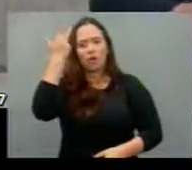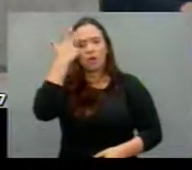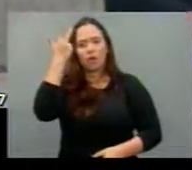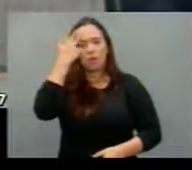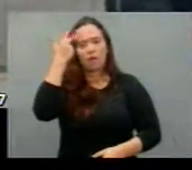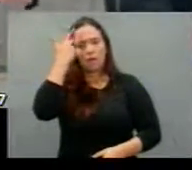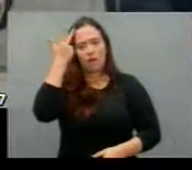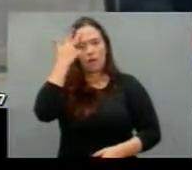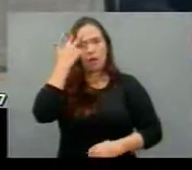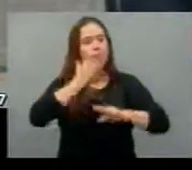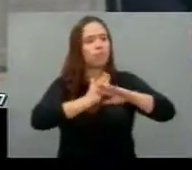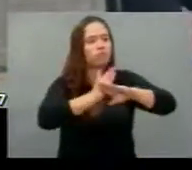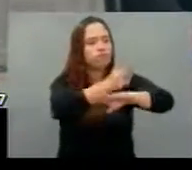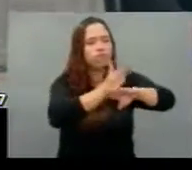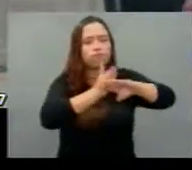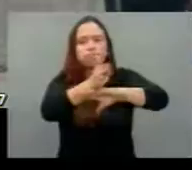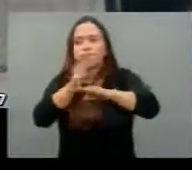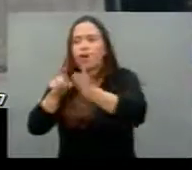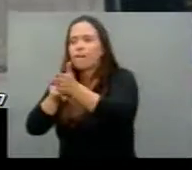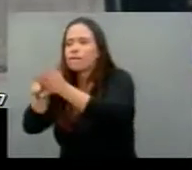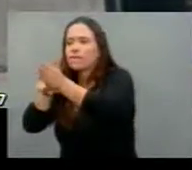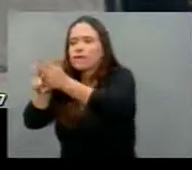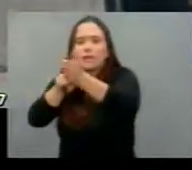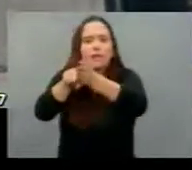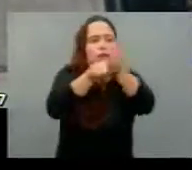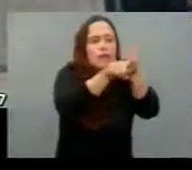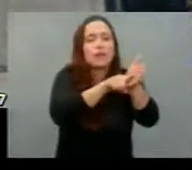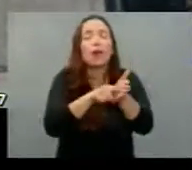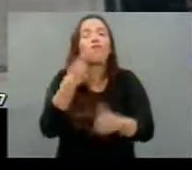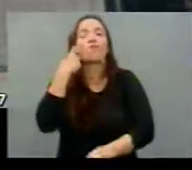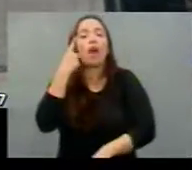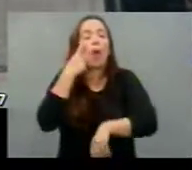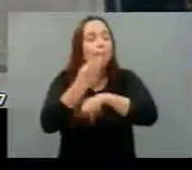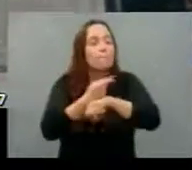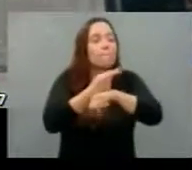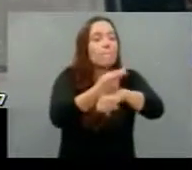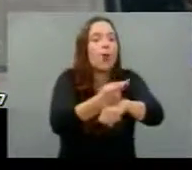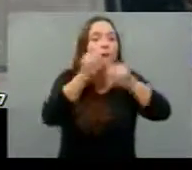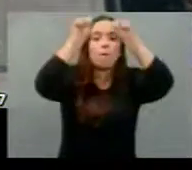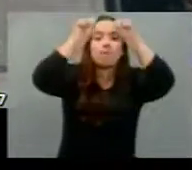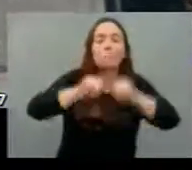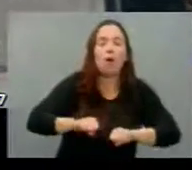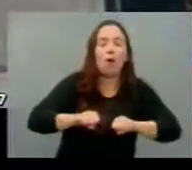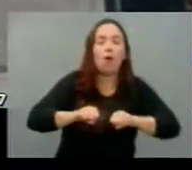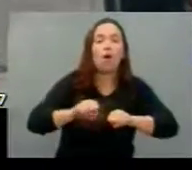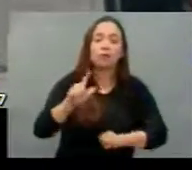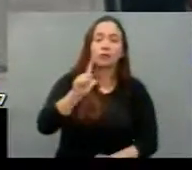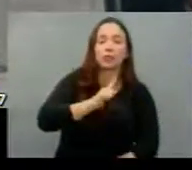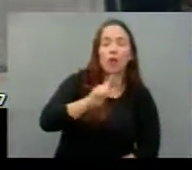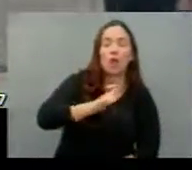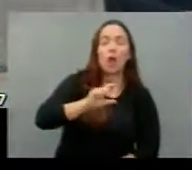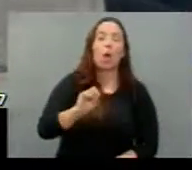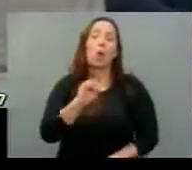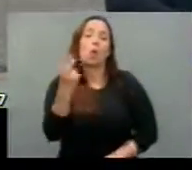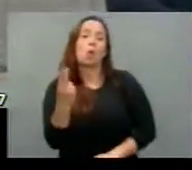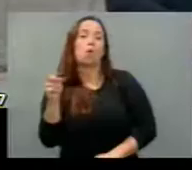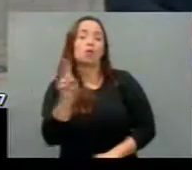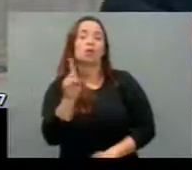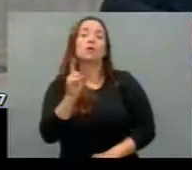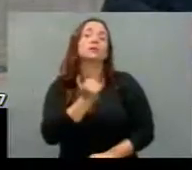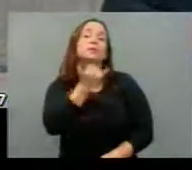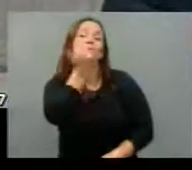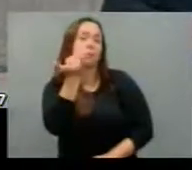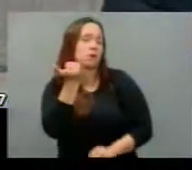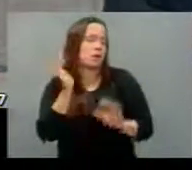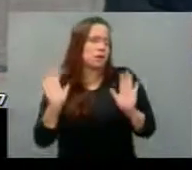As operações são exatamente para comprovar ou não aquilo que esteve diante das